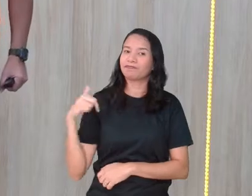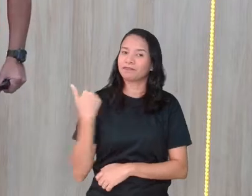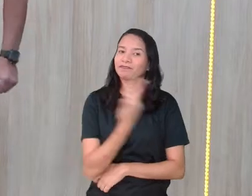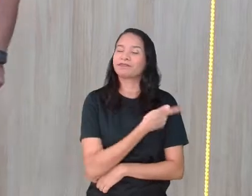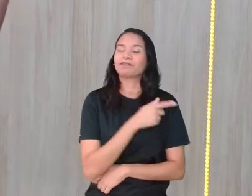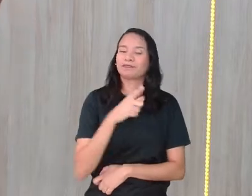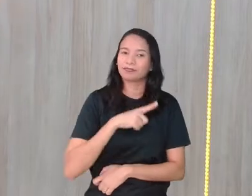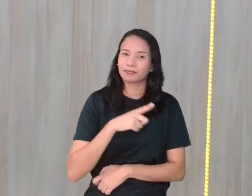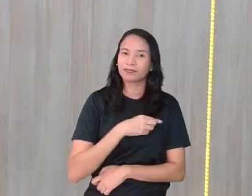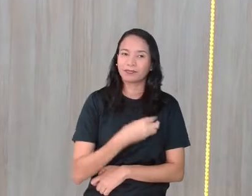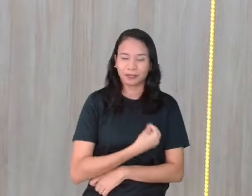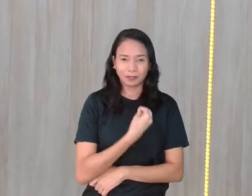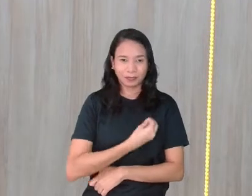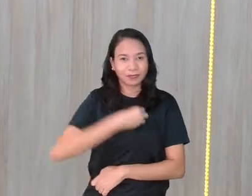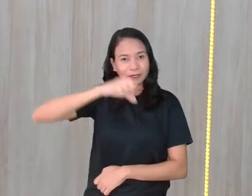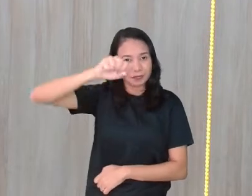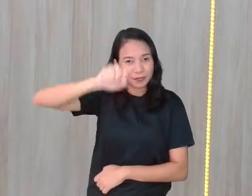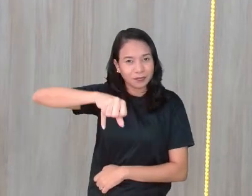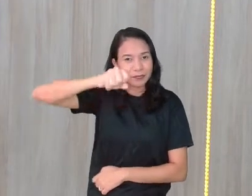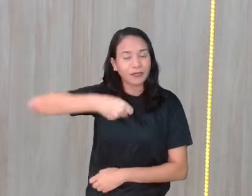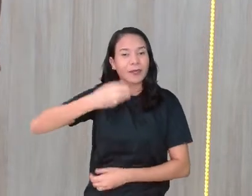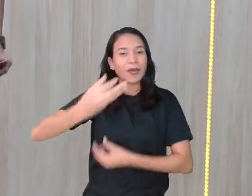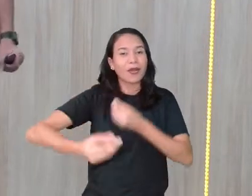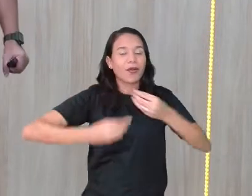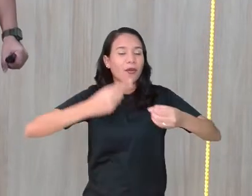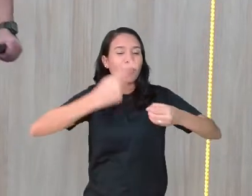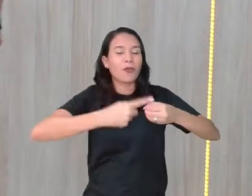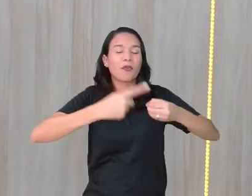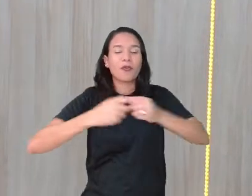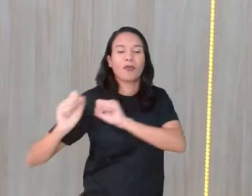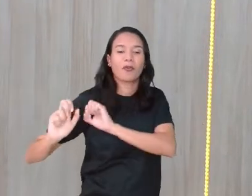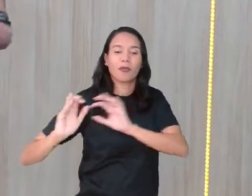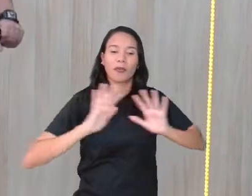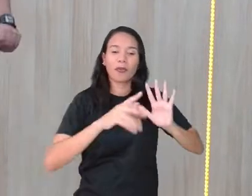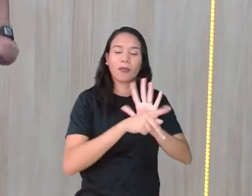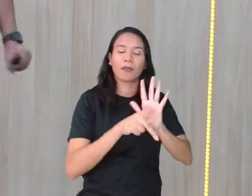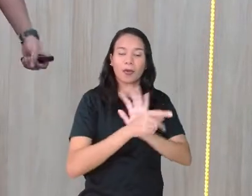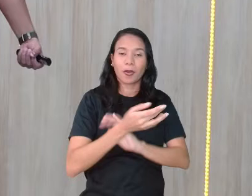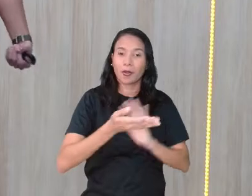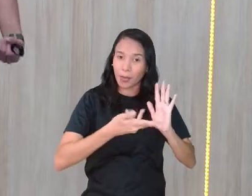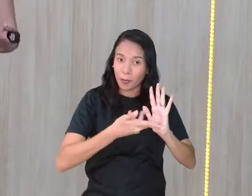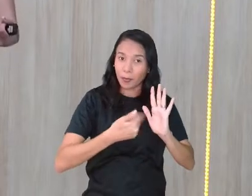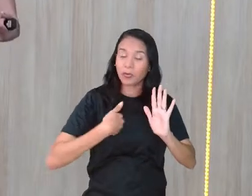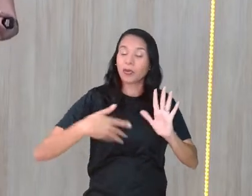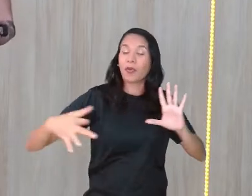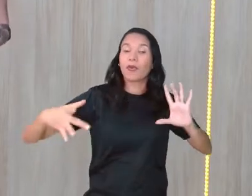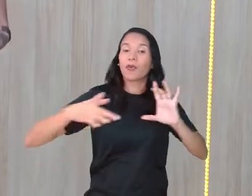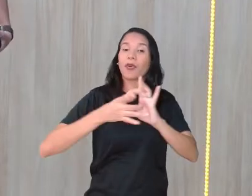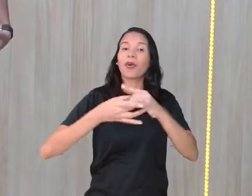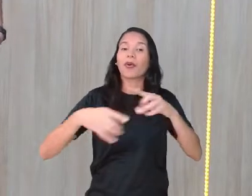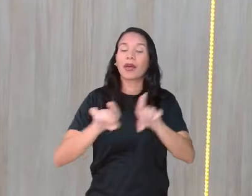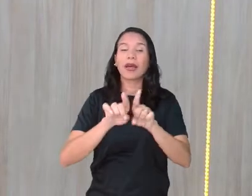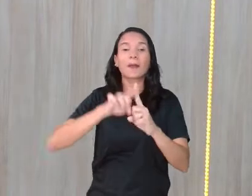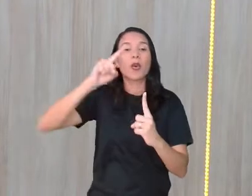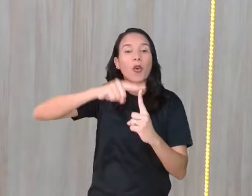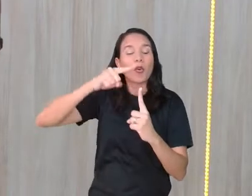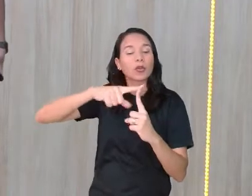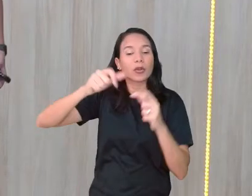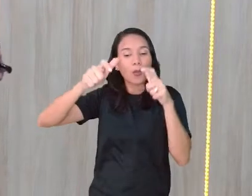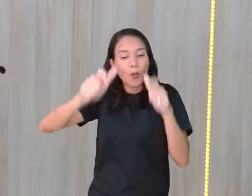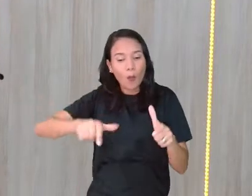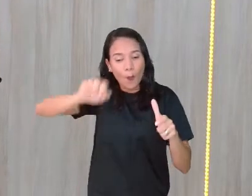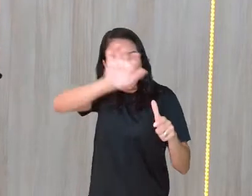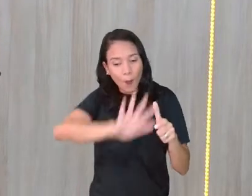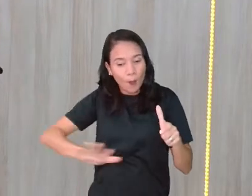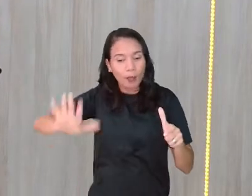vamos ter, né, a interiorização dessa produção. Isso também está relacionado ao tipo de ambiente